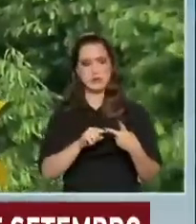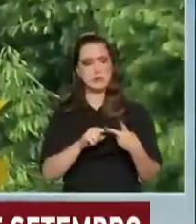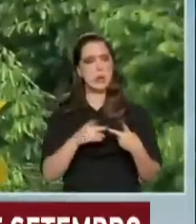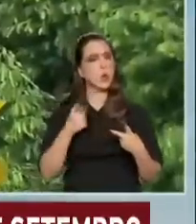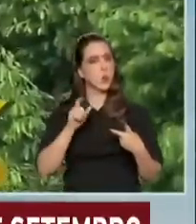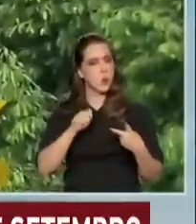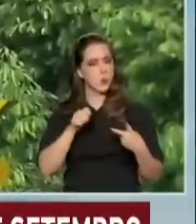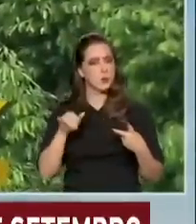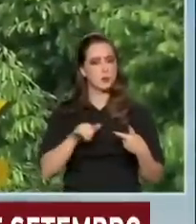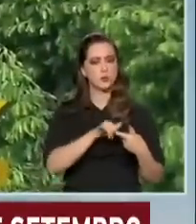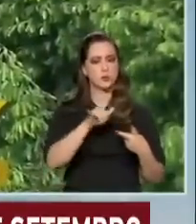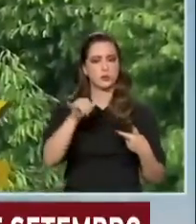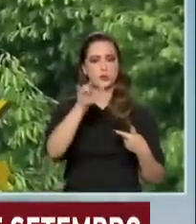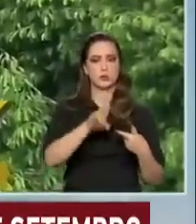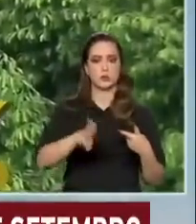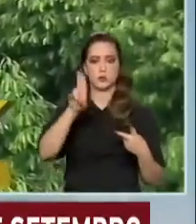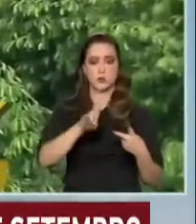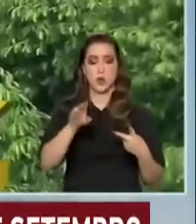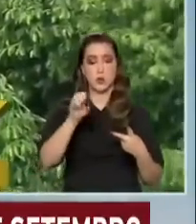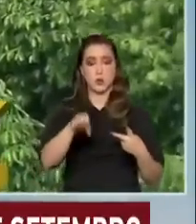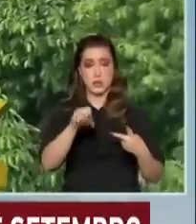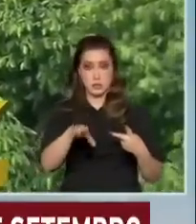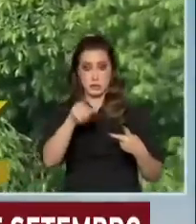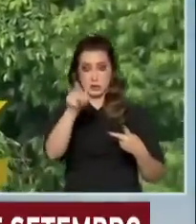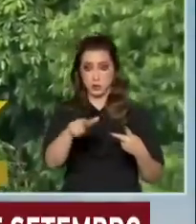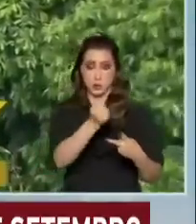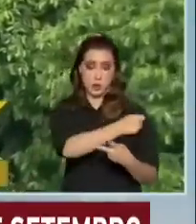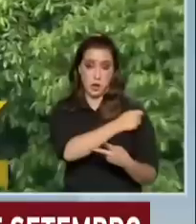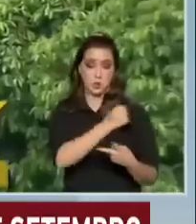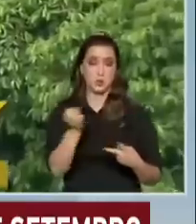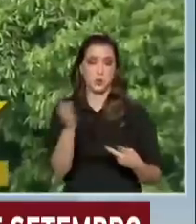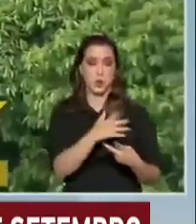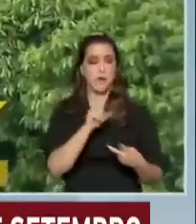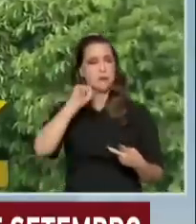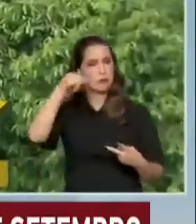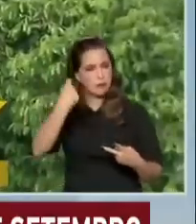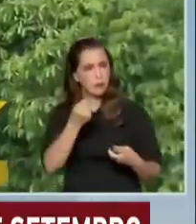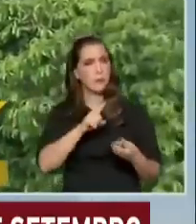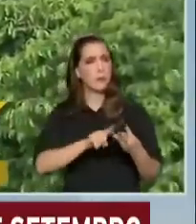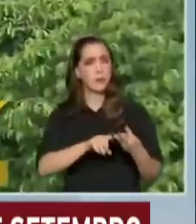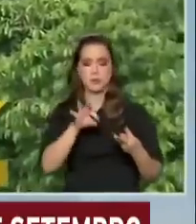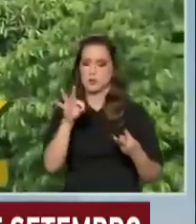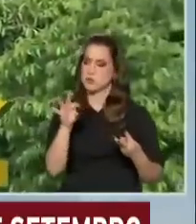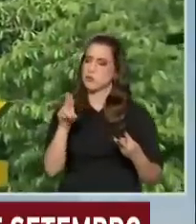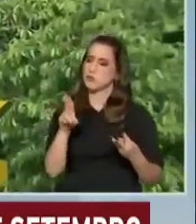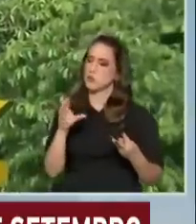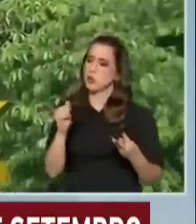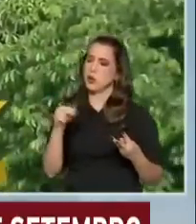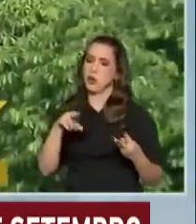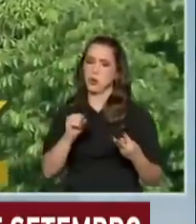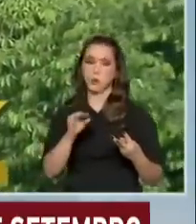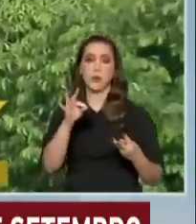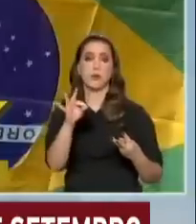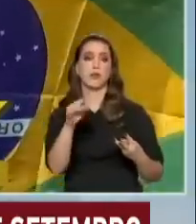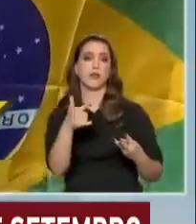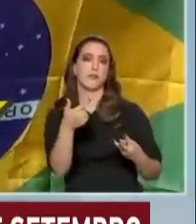agora esse está nas mãos do Ministério Público era um caso do Ministro Ricardo Lewandowski simplesmente rejeitar o